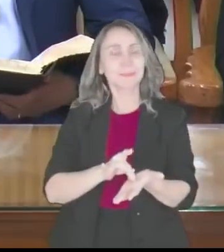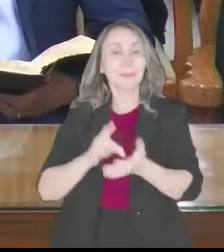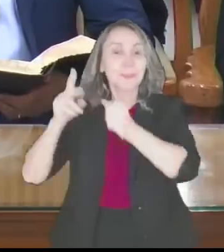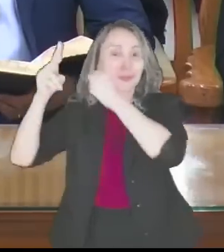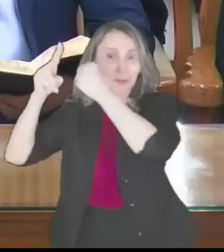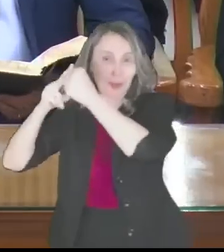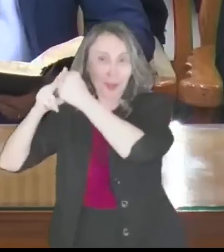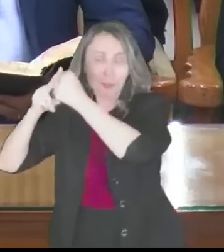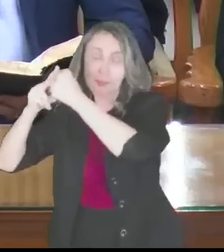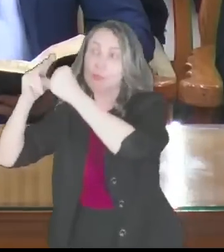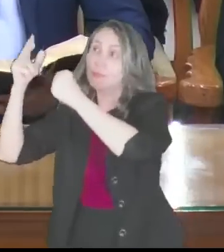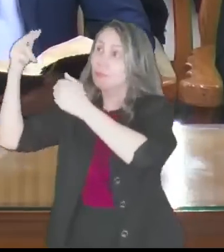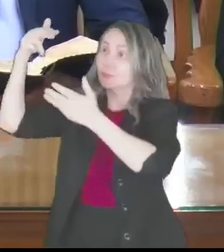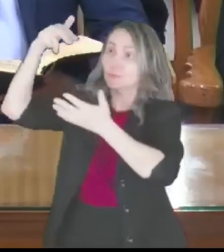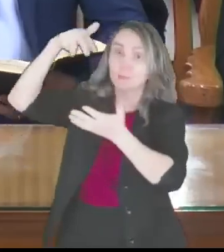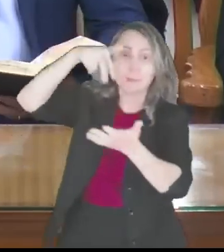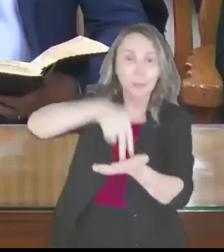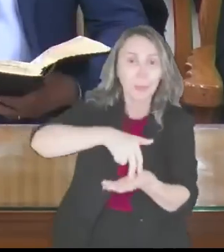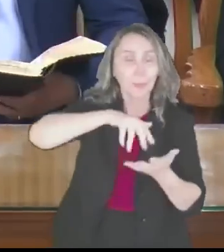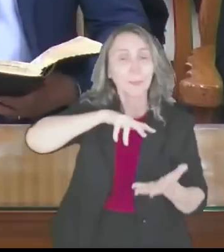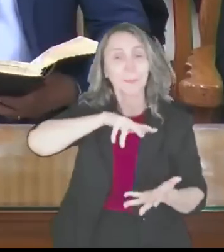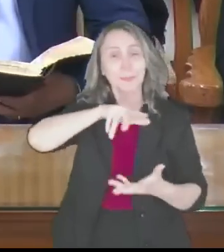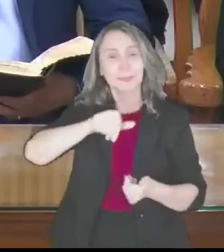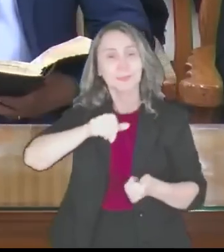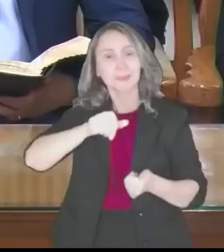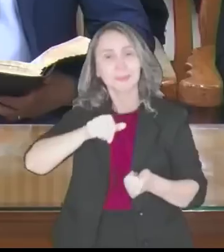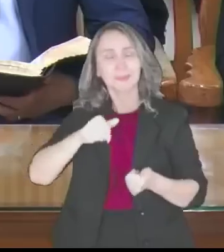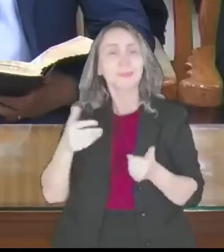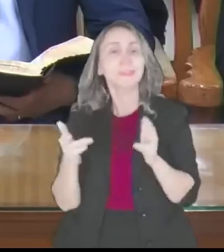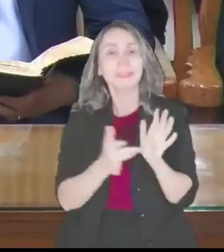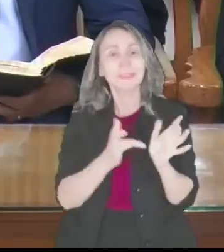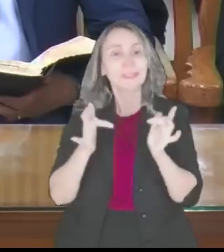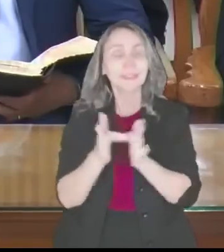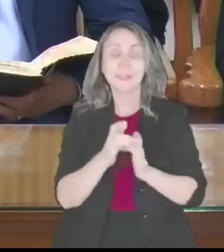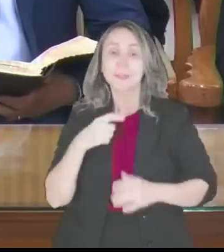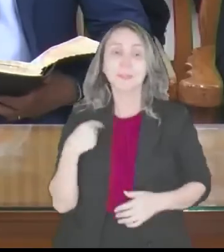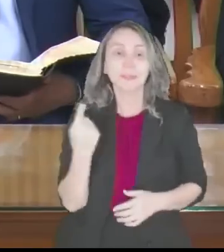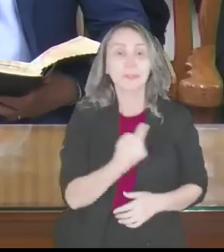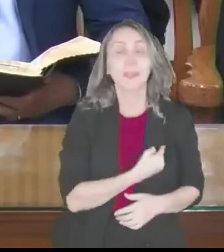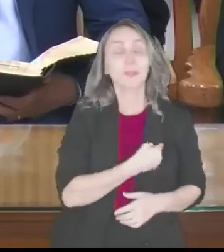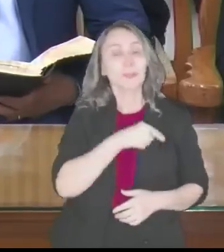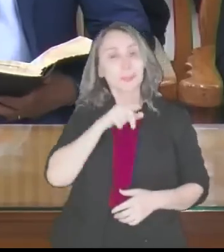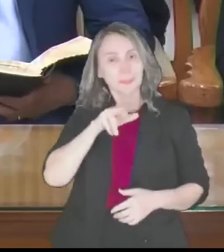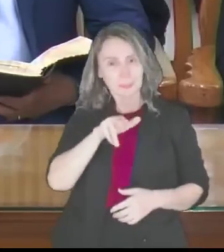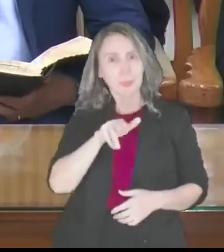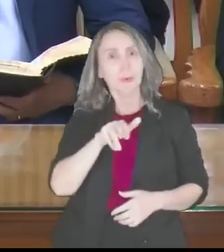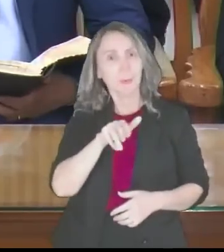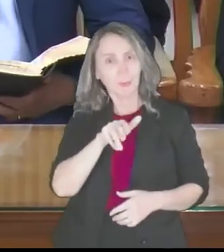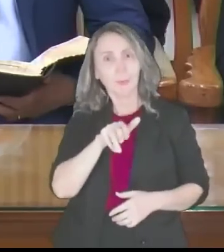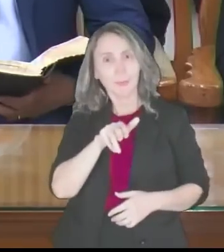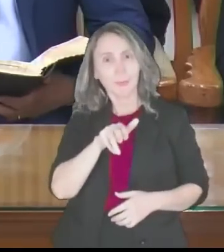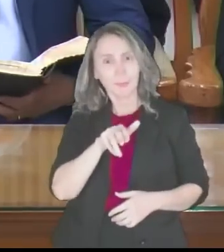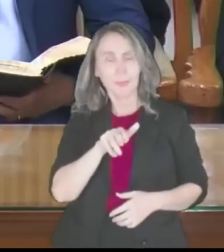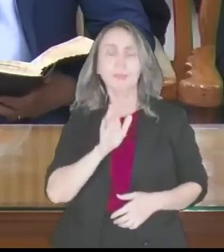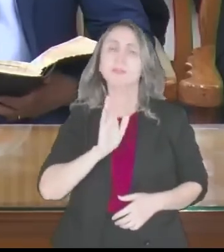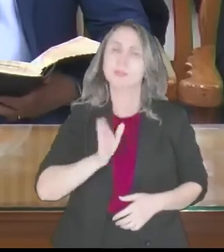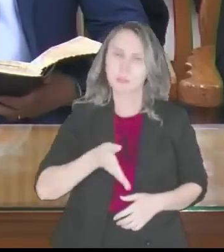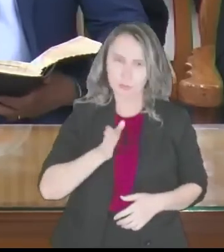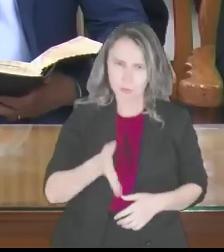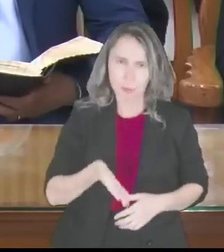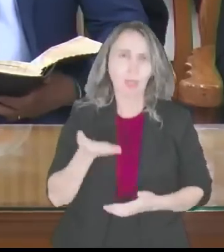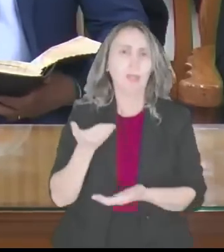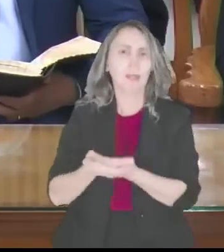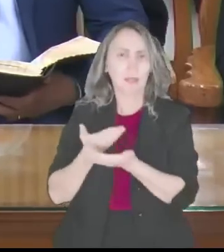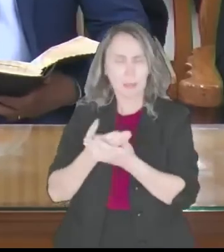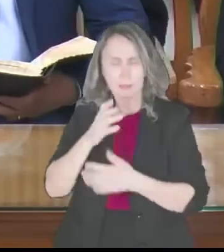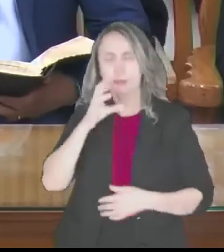fez carne, Jesus se tornou nosso irmão. Nós aprendemos isso, eu não vou tratar outra vez,